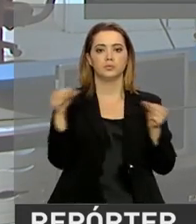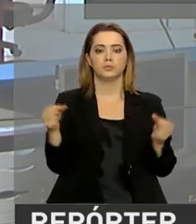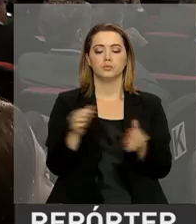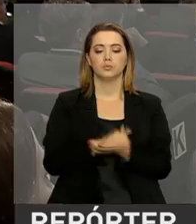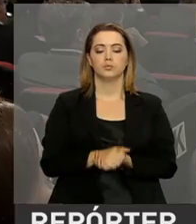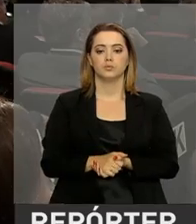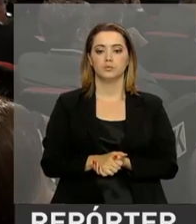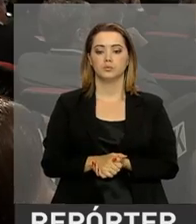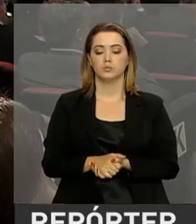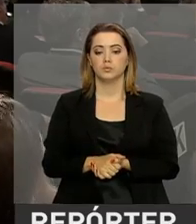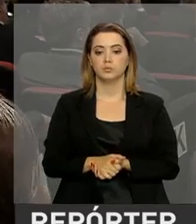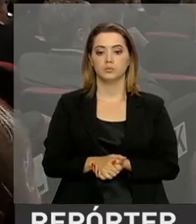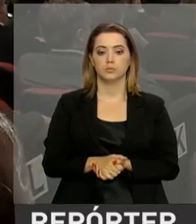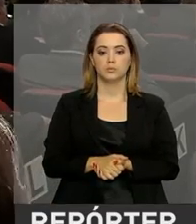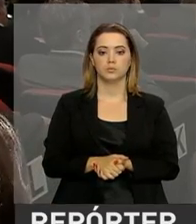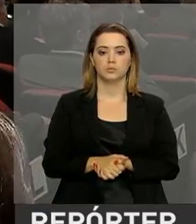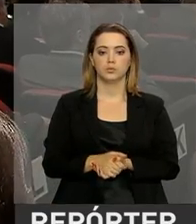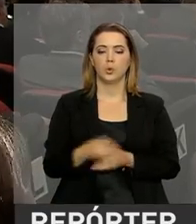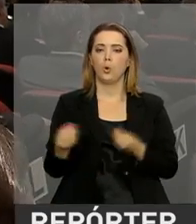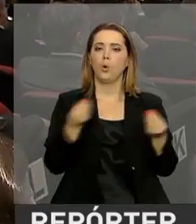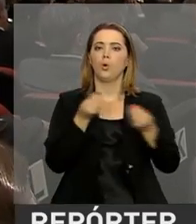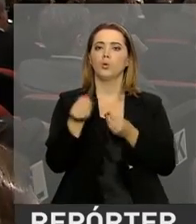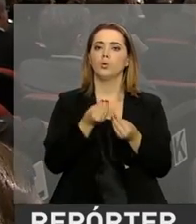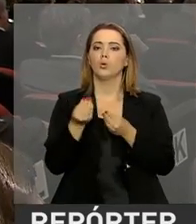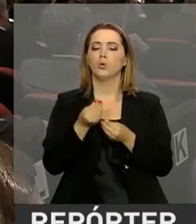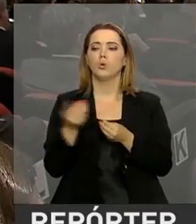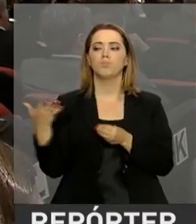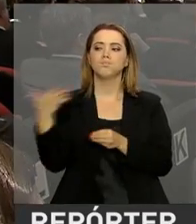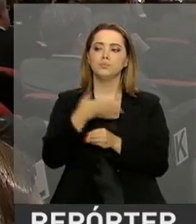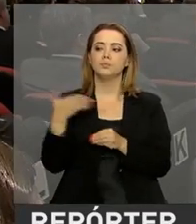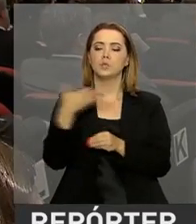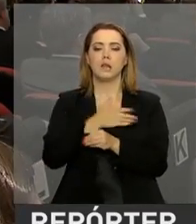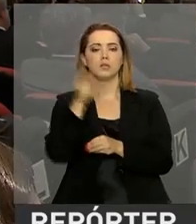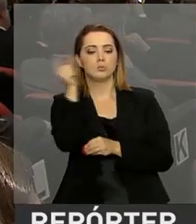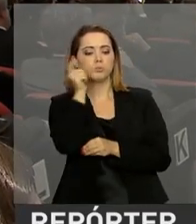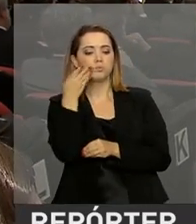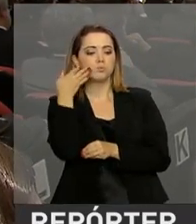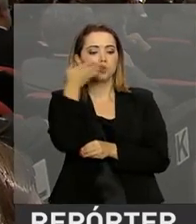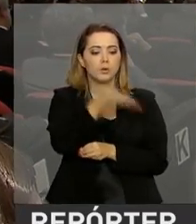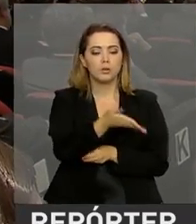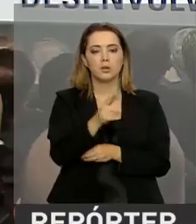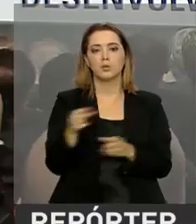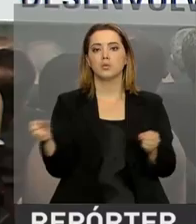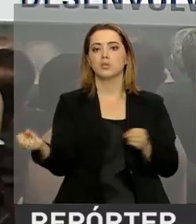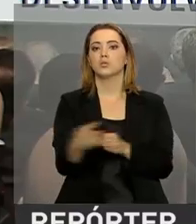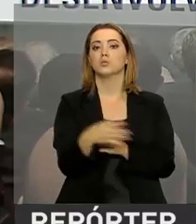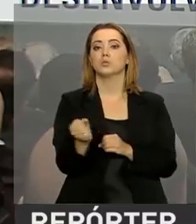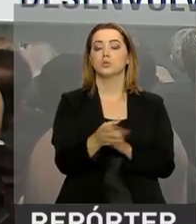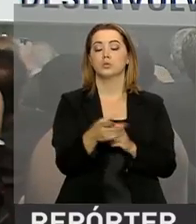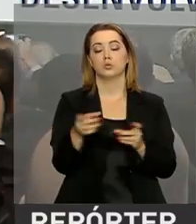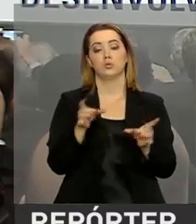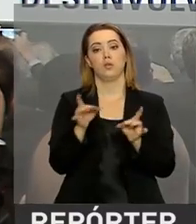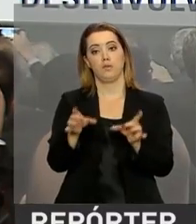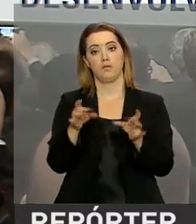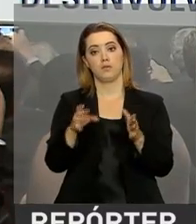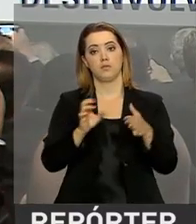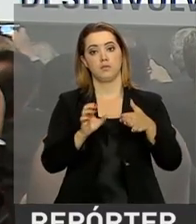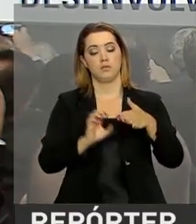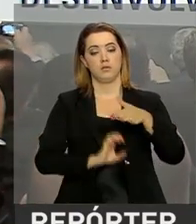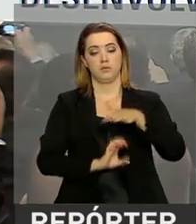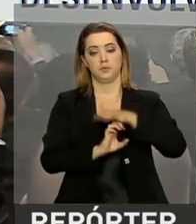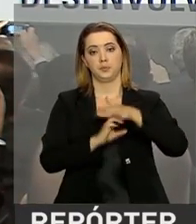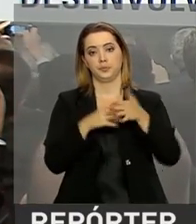o novo valor como atrair investimentos e eliminar entraves para as novas concessões o assunto foi discutido durante